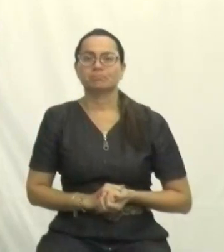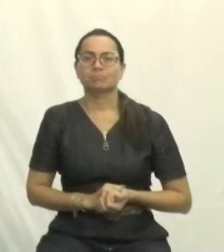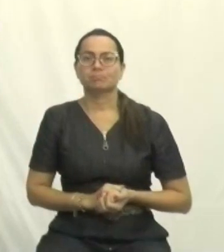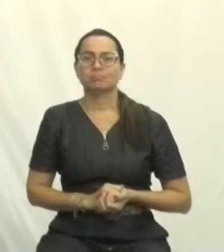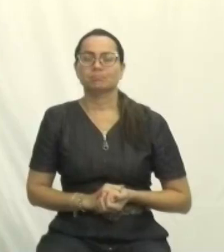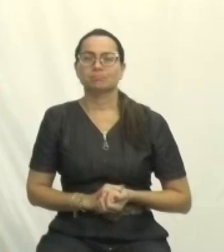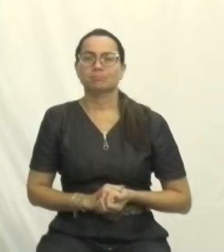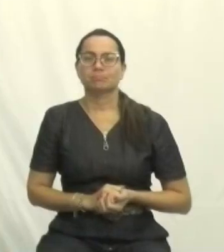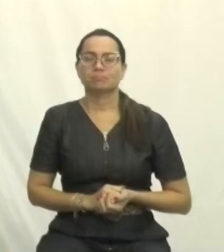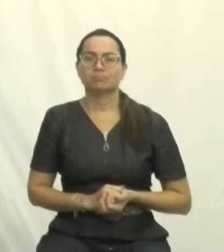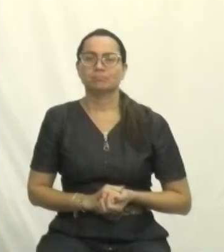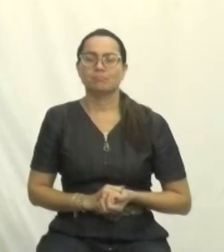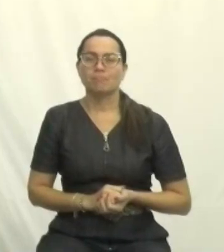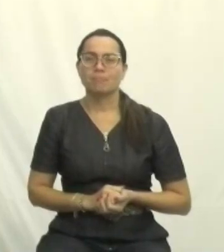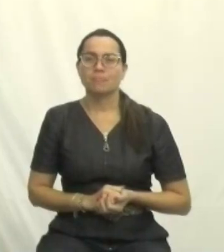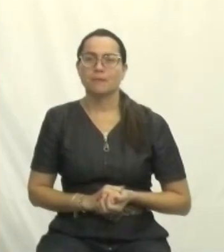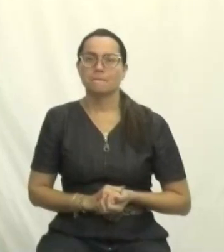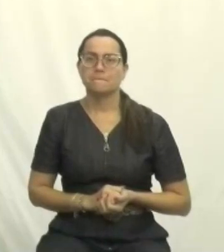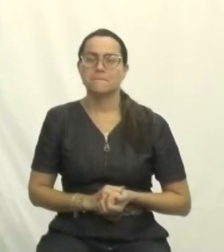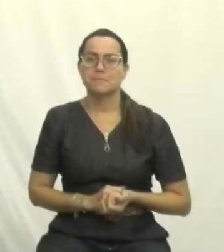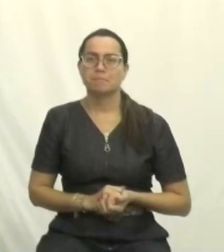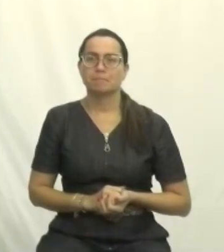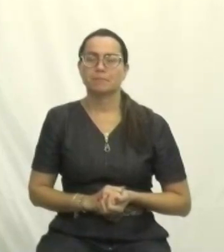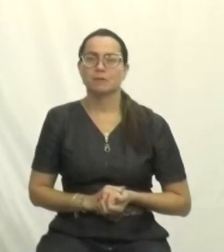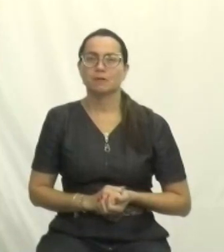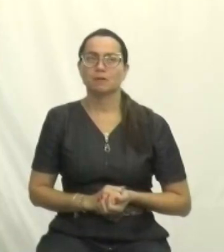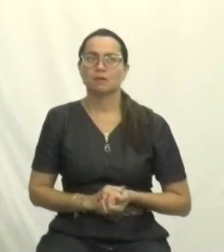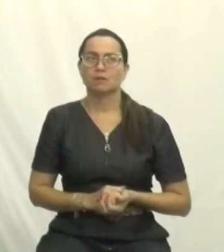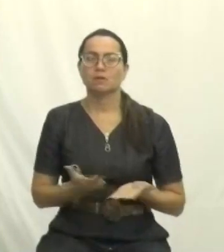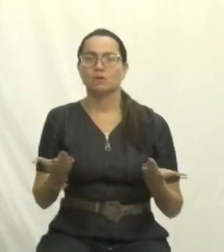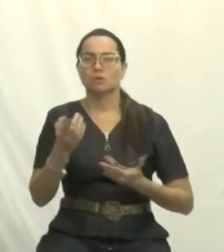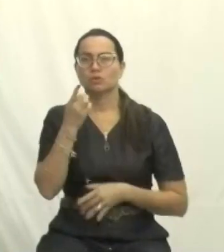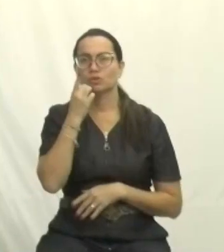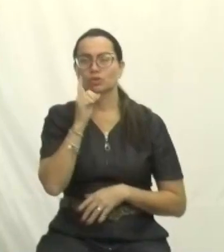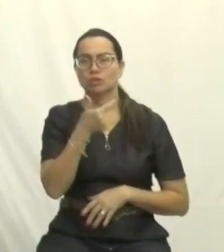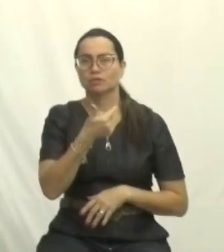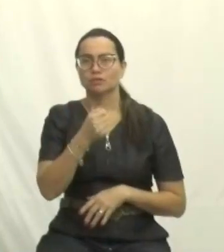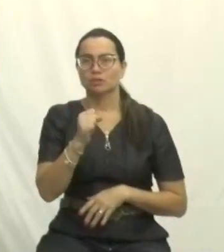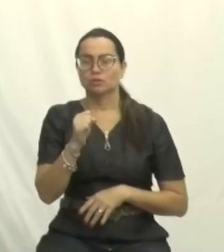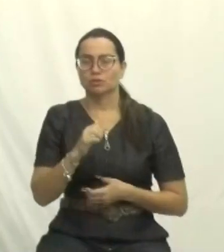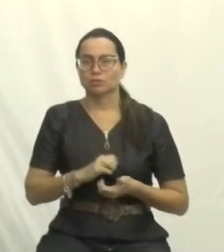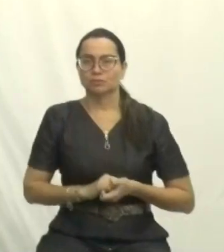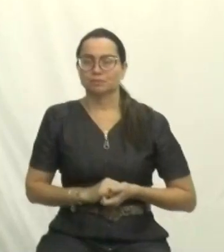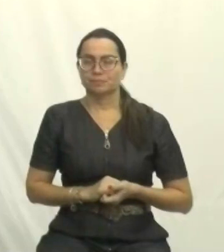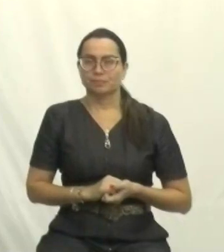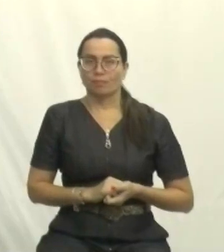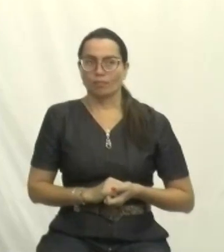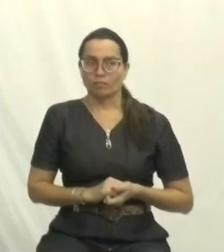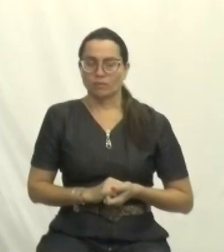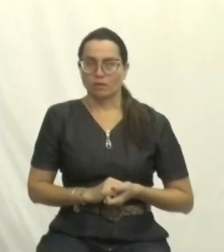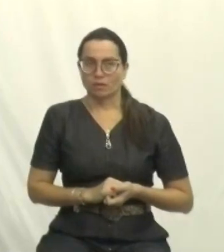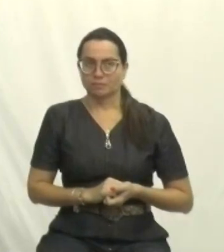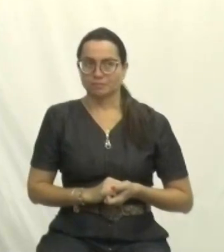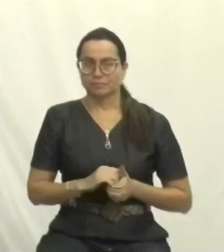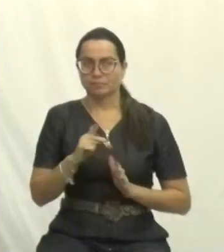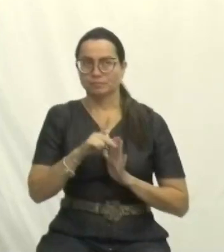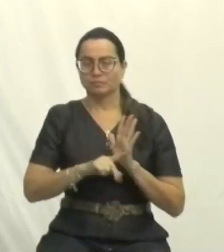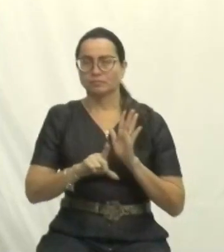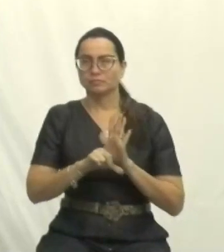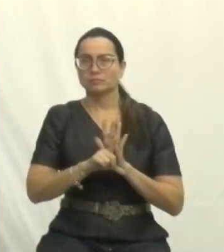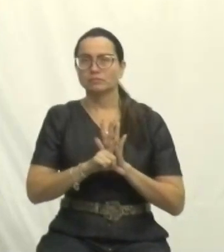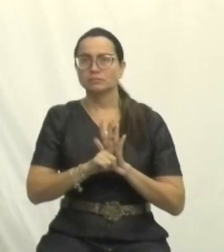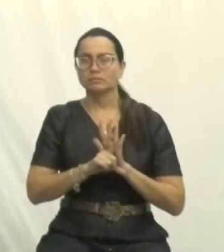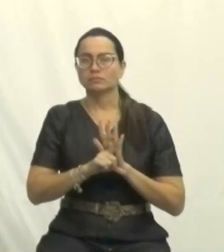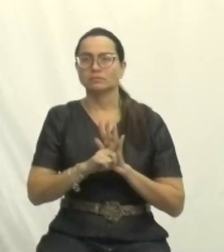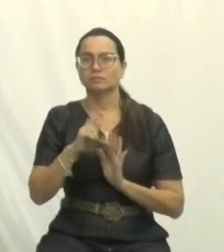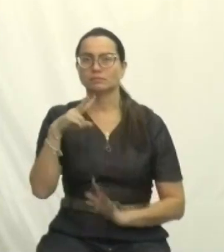Sessão do dia 28 de 2 de 2023. Expediente. Projeto de lei número 6/2023, de autoria do